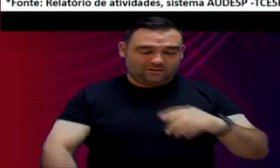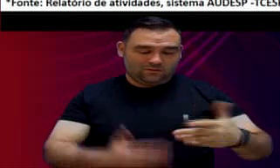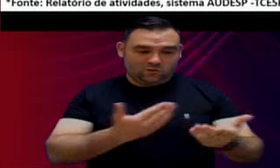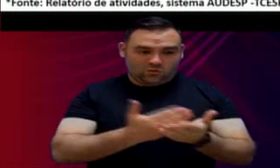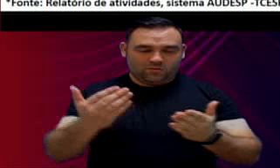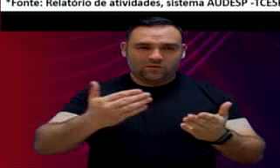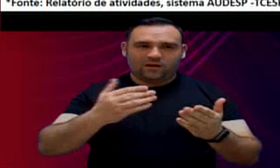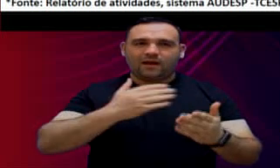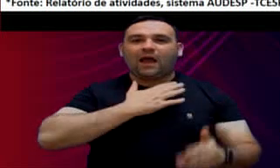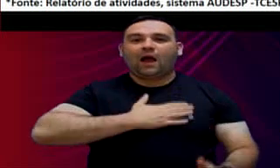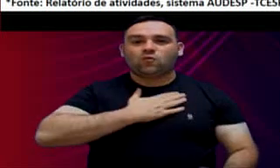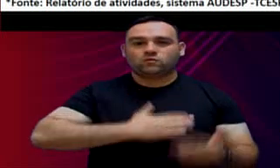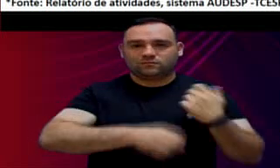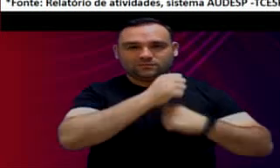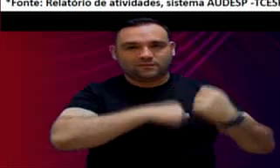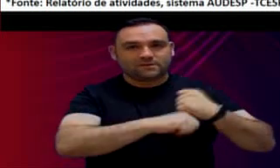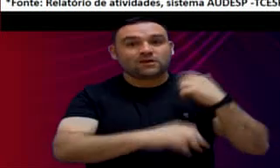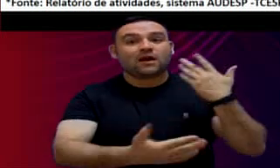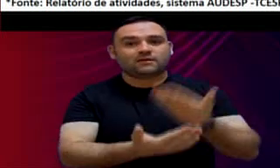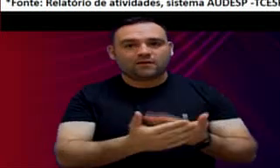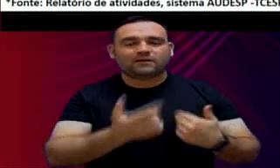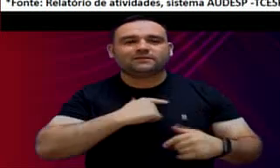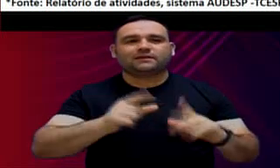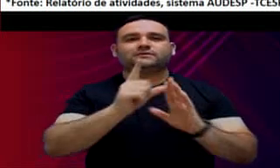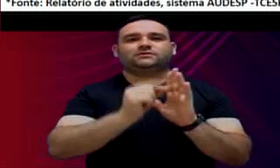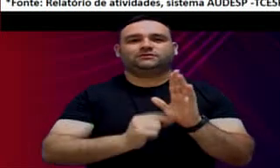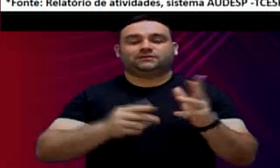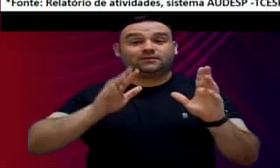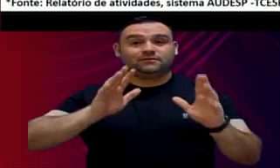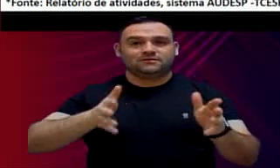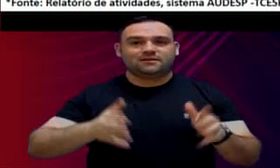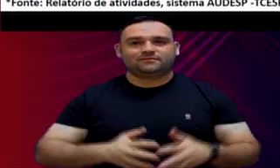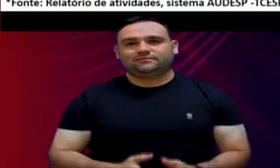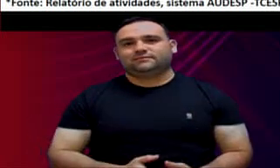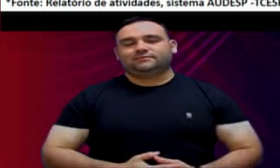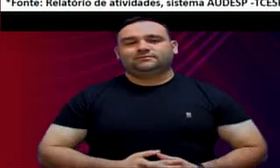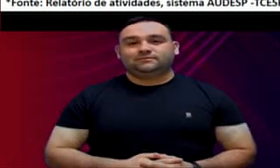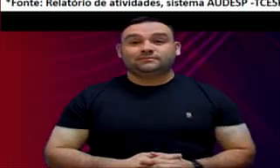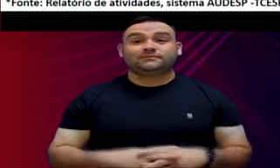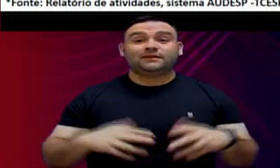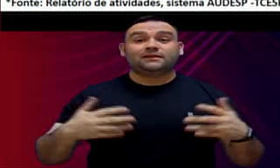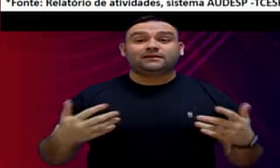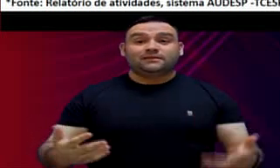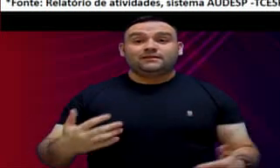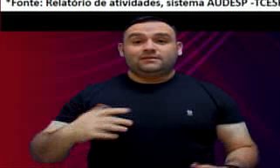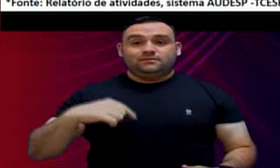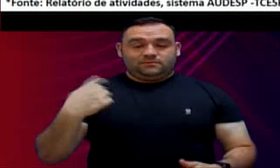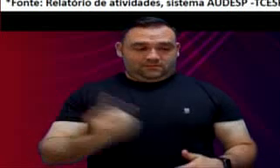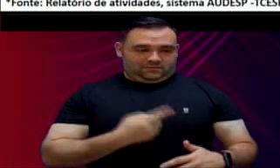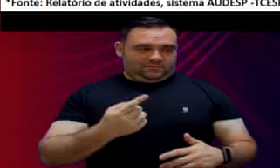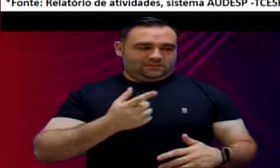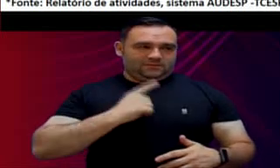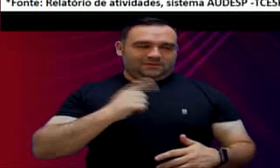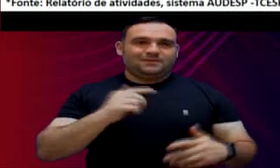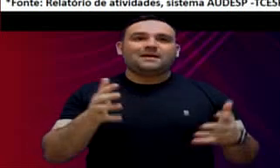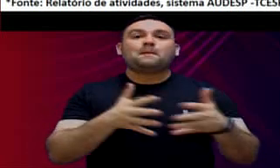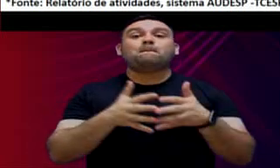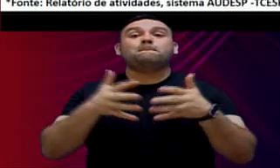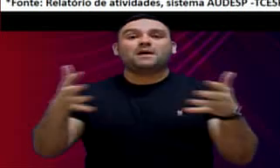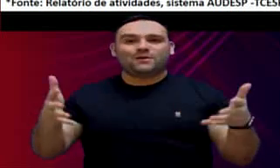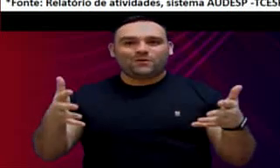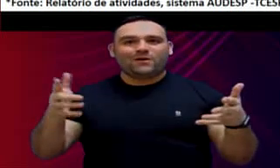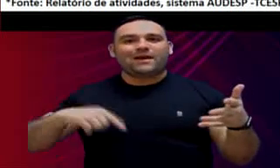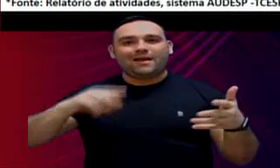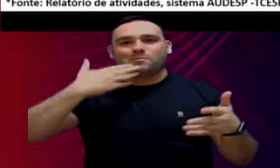de agosto do ano passado para cá já tá no sistema digital então o nosso Nossa polaridade é Quanto maior melhor